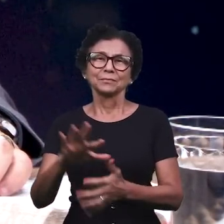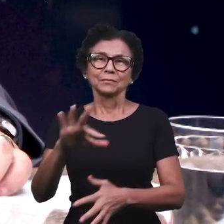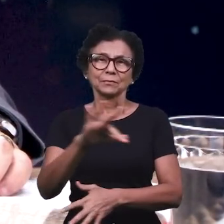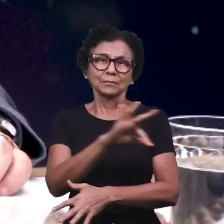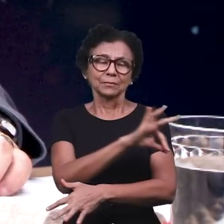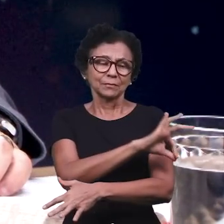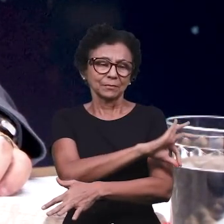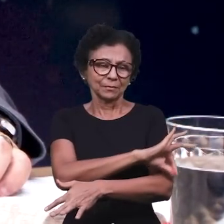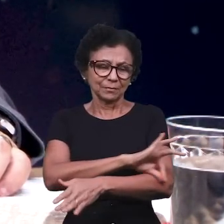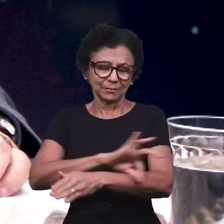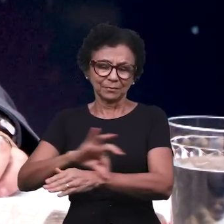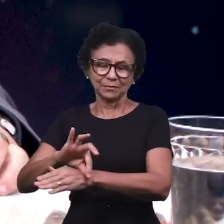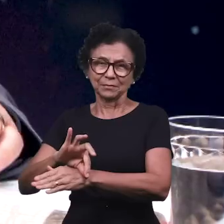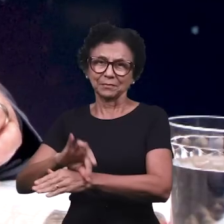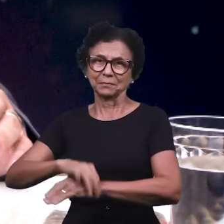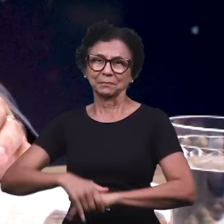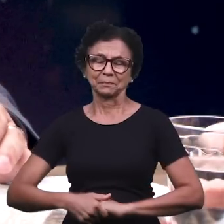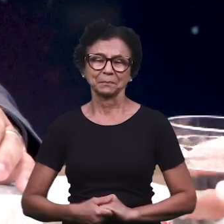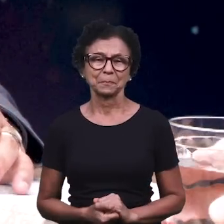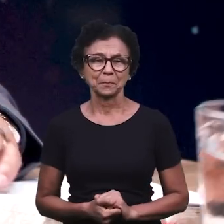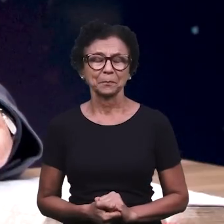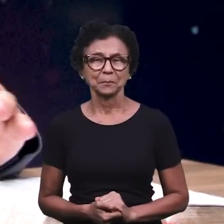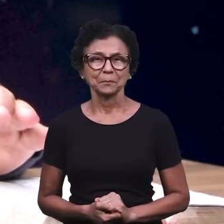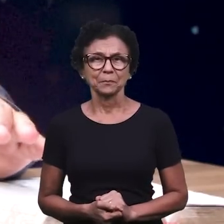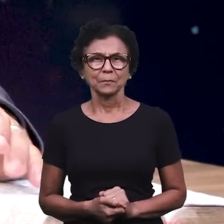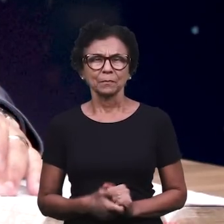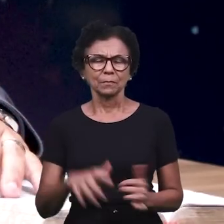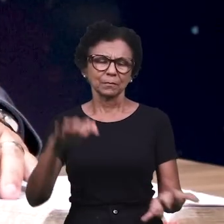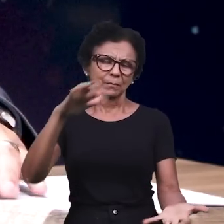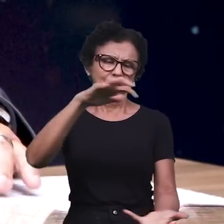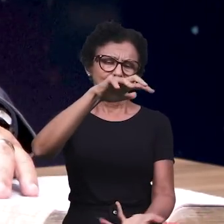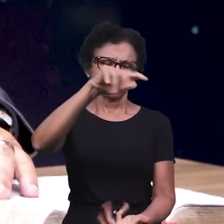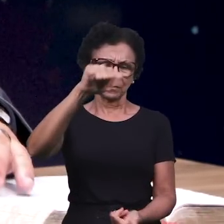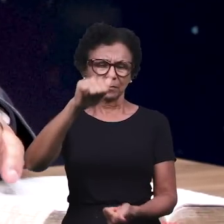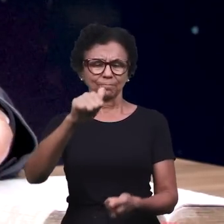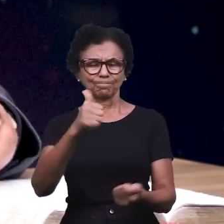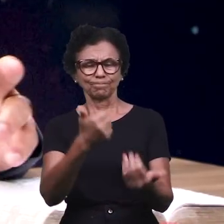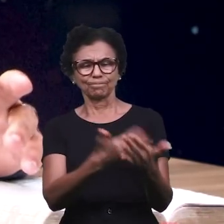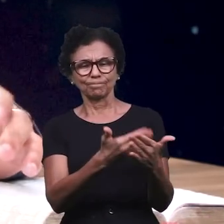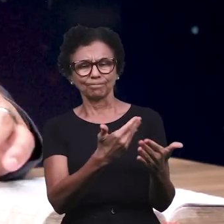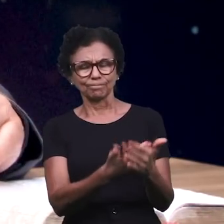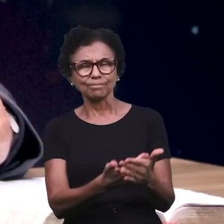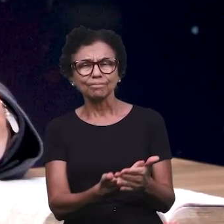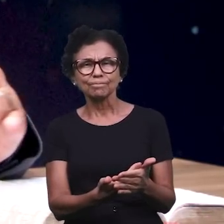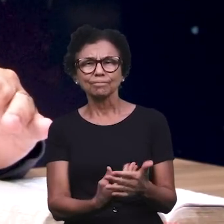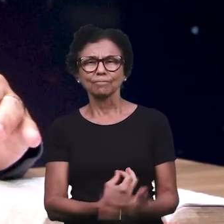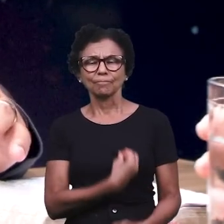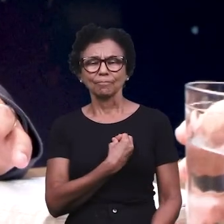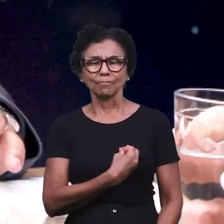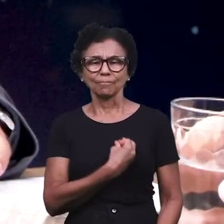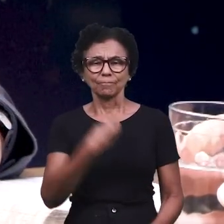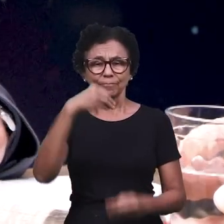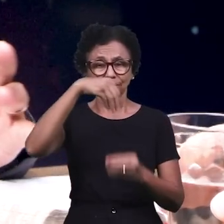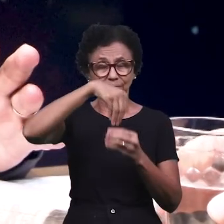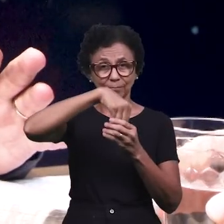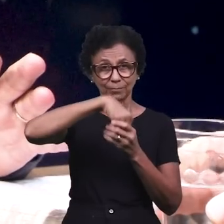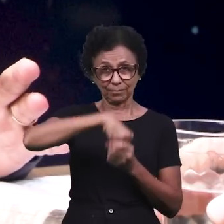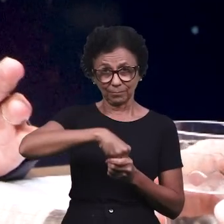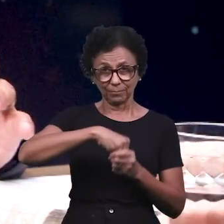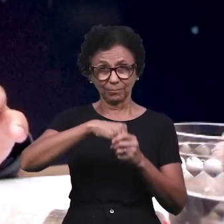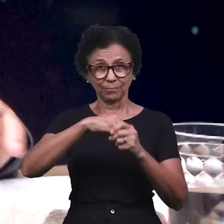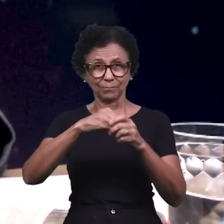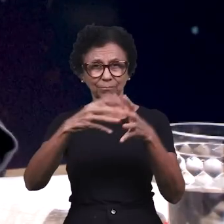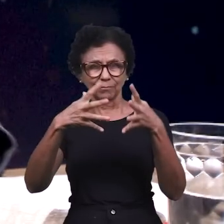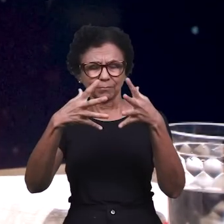gente começa a estudar todo o universo e também a vida na Terra, tudo que faz essa